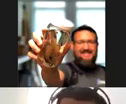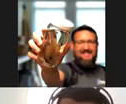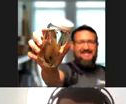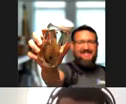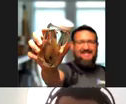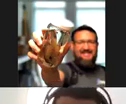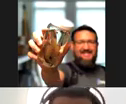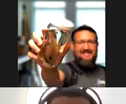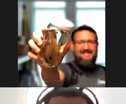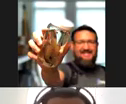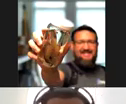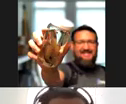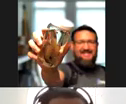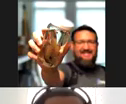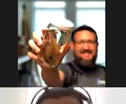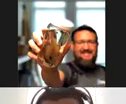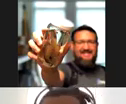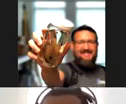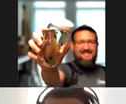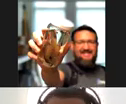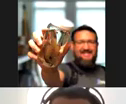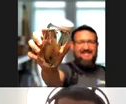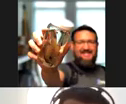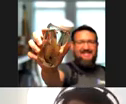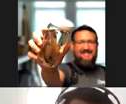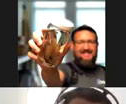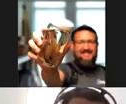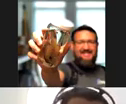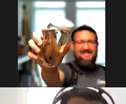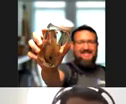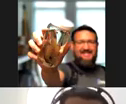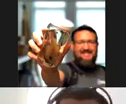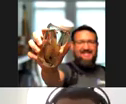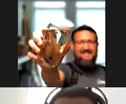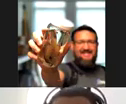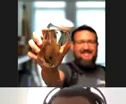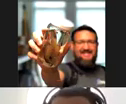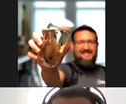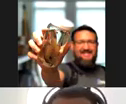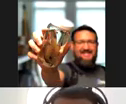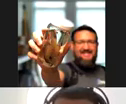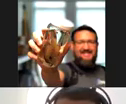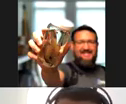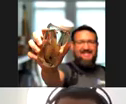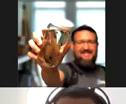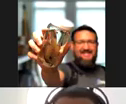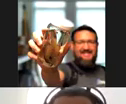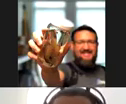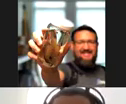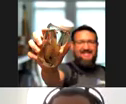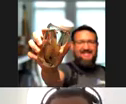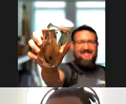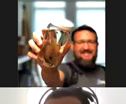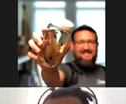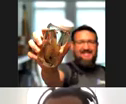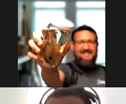do Schrödinger, ele é válido até hoje, mas é a mesma linha, né? Ele é válido, mas ele está errado. Ele não é uma representação exata da realidade.